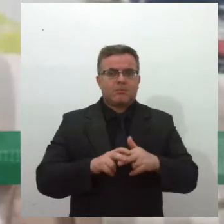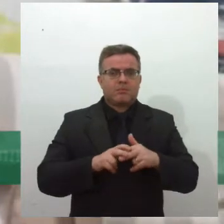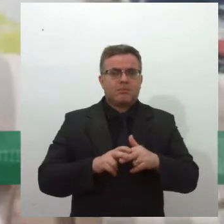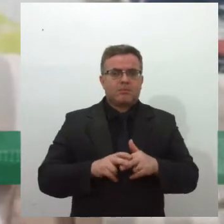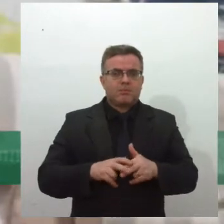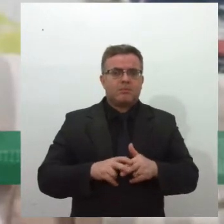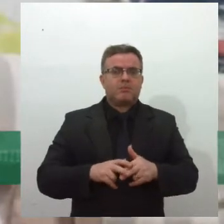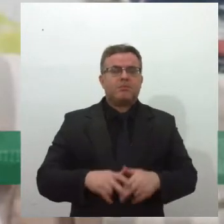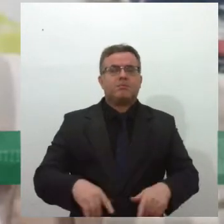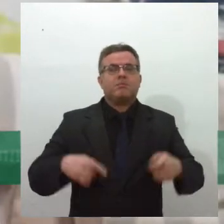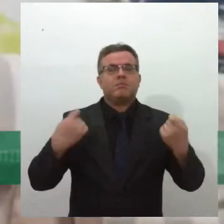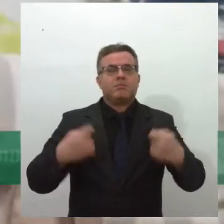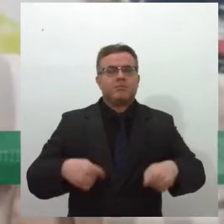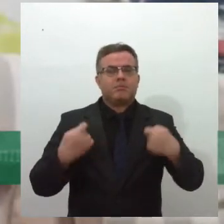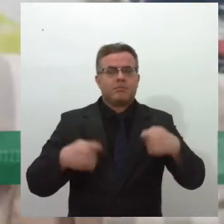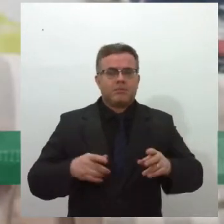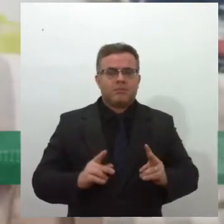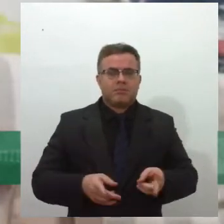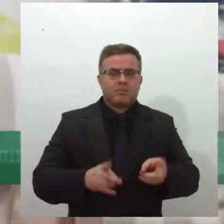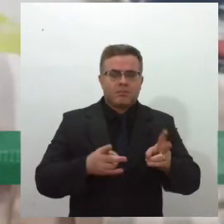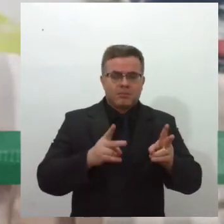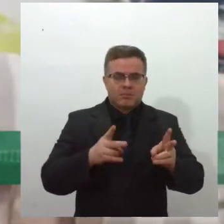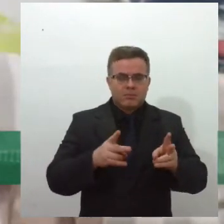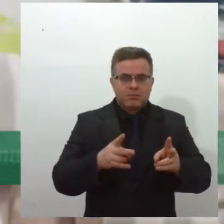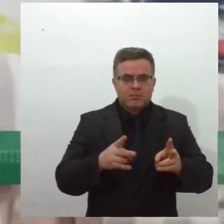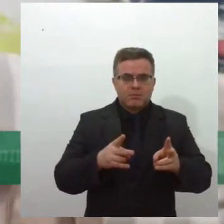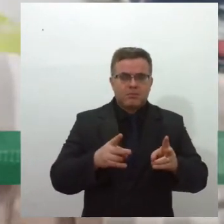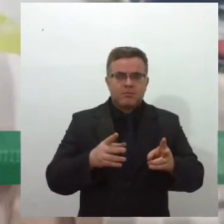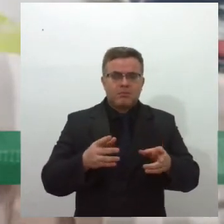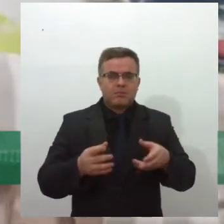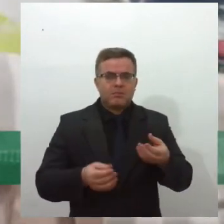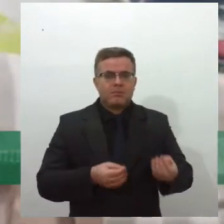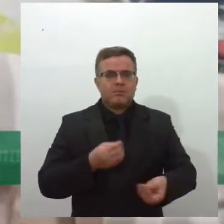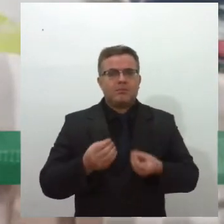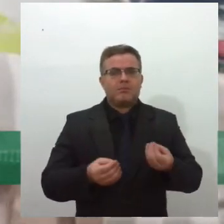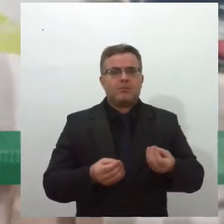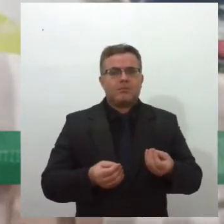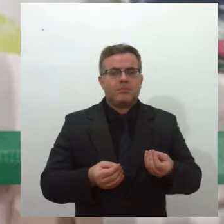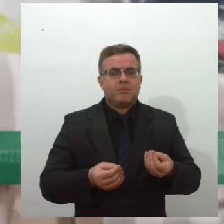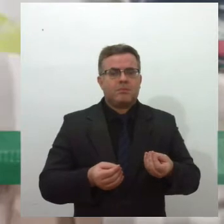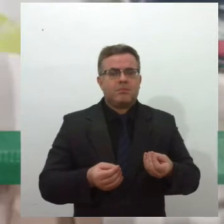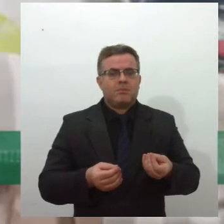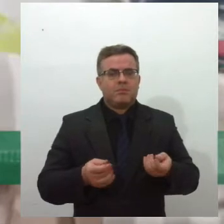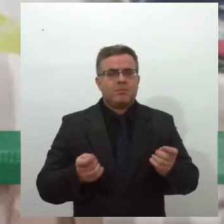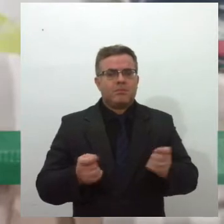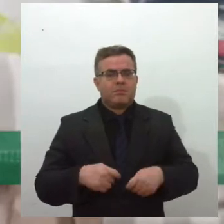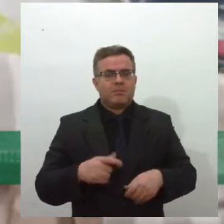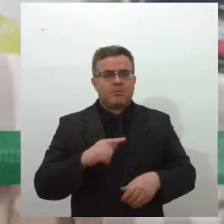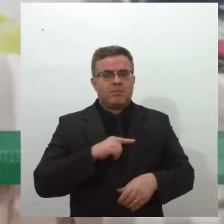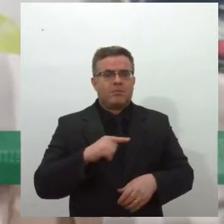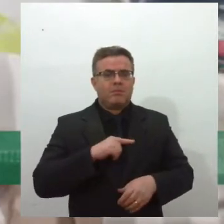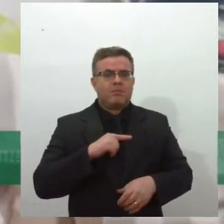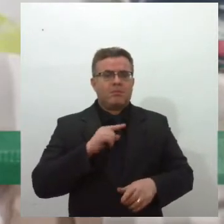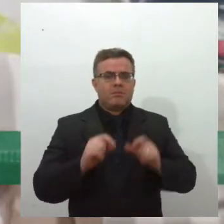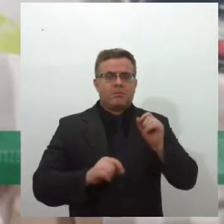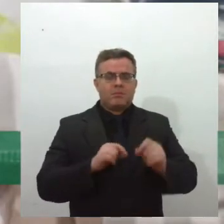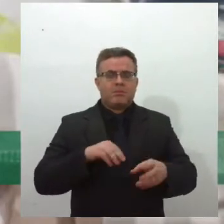uma necessidade grande de uma linha de cuidado bem estabelecida, de como que vai ser feita essa reabilitação desse